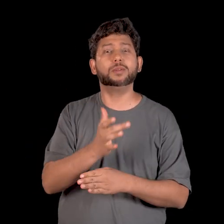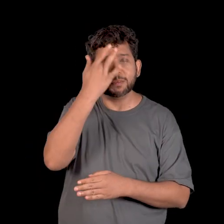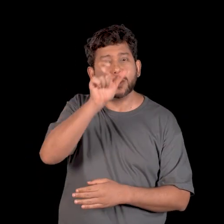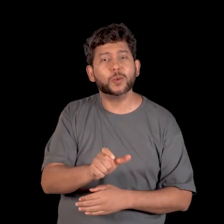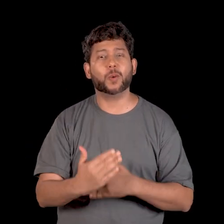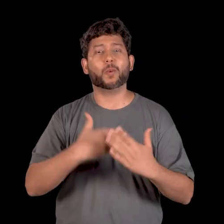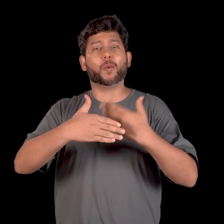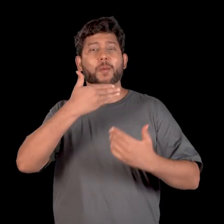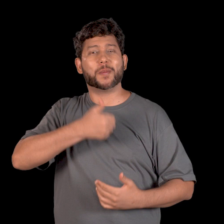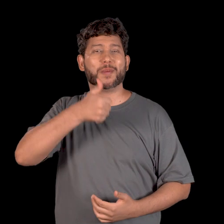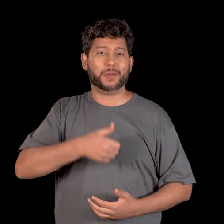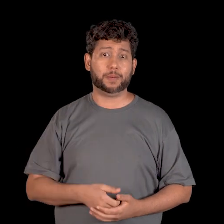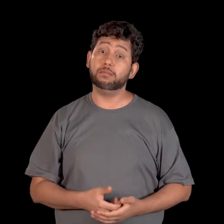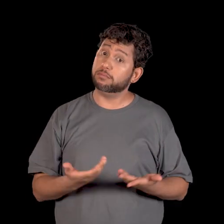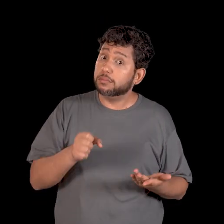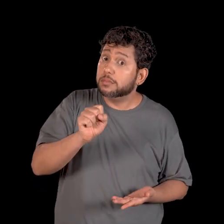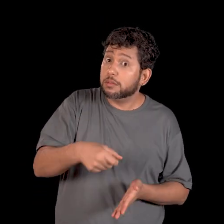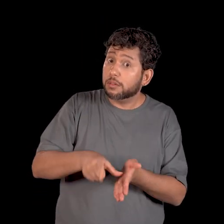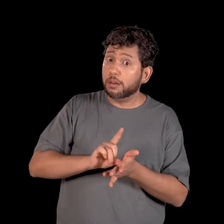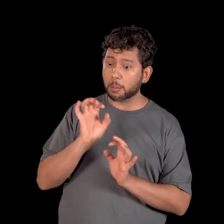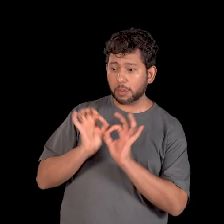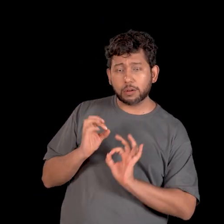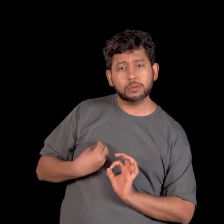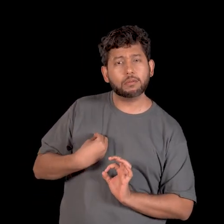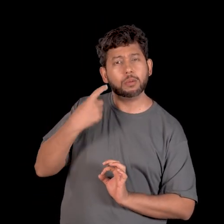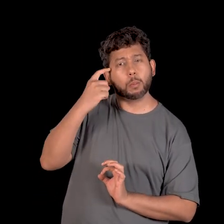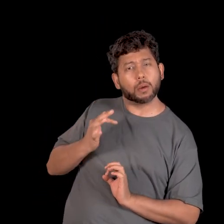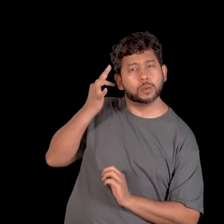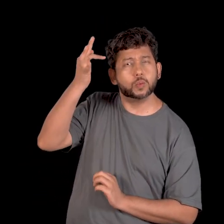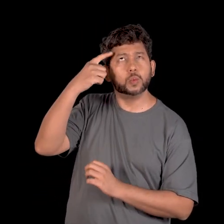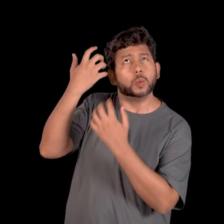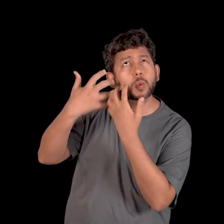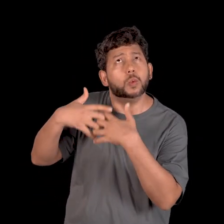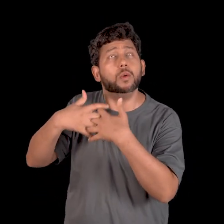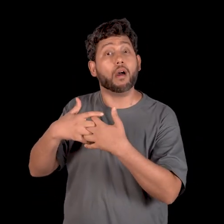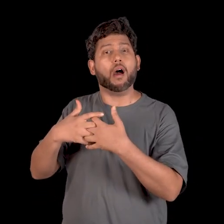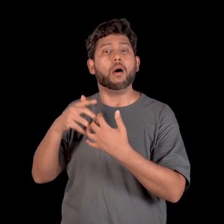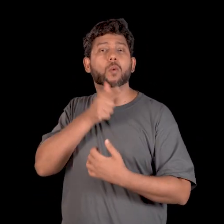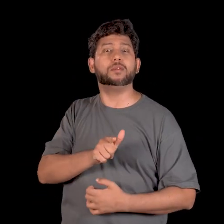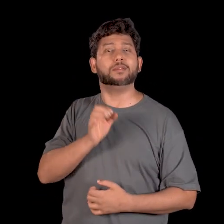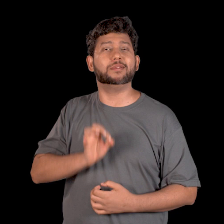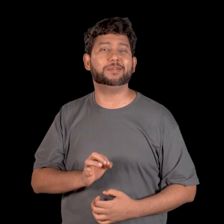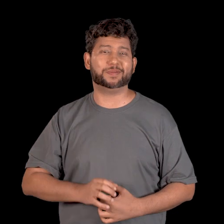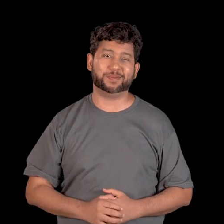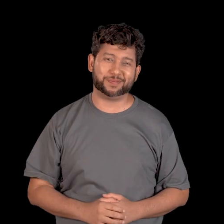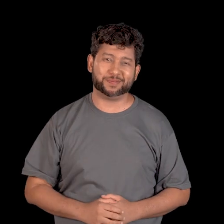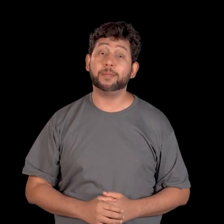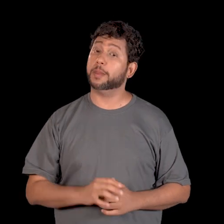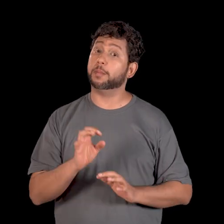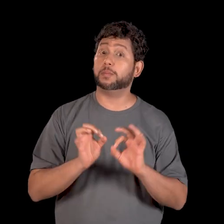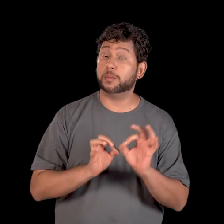são fundamentais para um futuro mais próspero, concluindo que o planejamento é o melhor caminho para alcançar nossos sonhos e